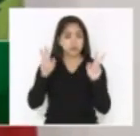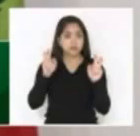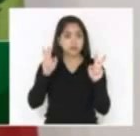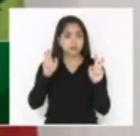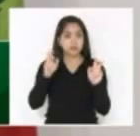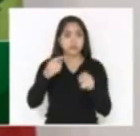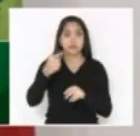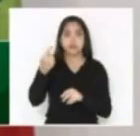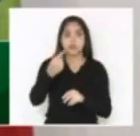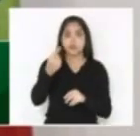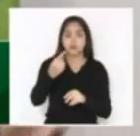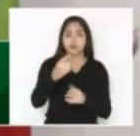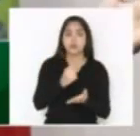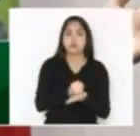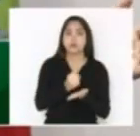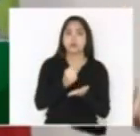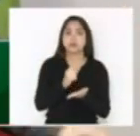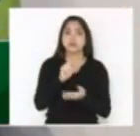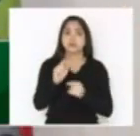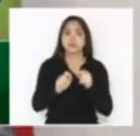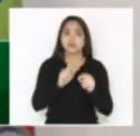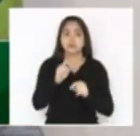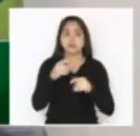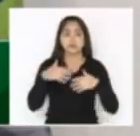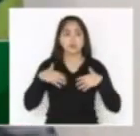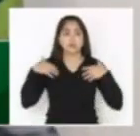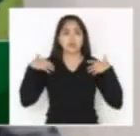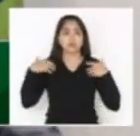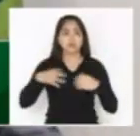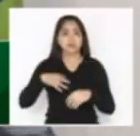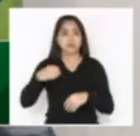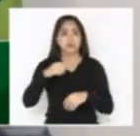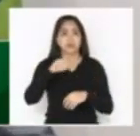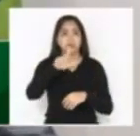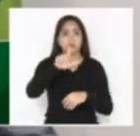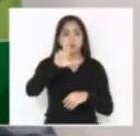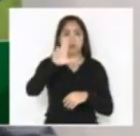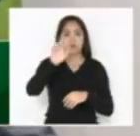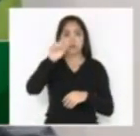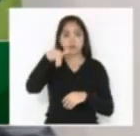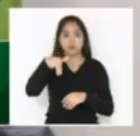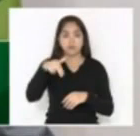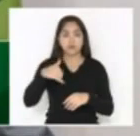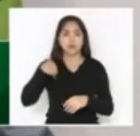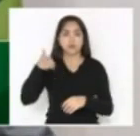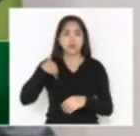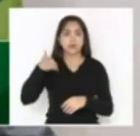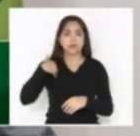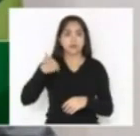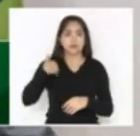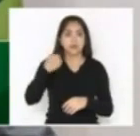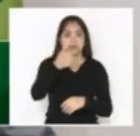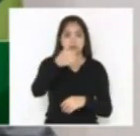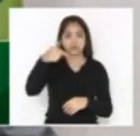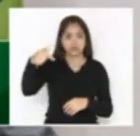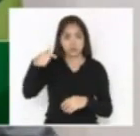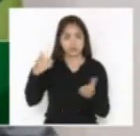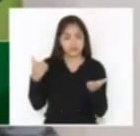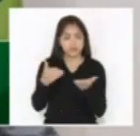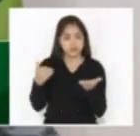primeiro registro é fazer uma homenagem especial ao meu filho, Juan Kennedy Nunes, que hoje completa 17 anos.